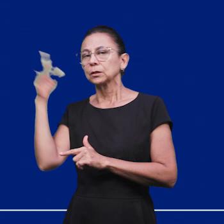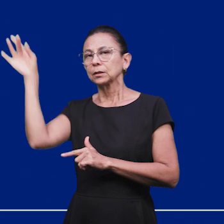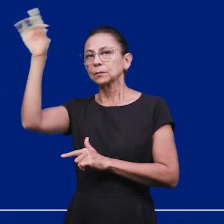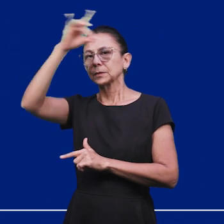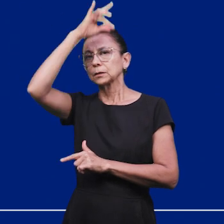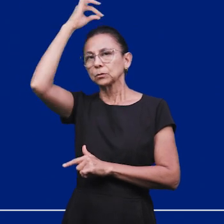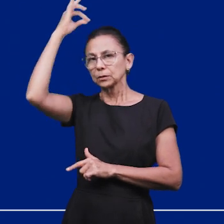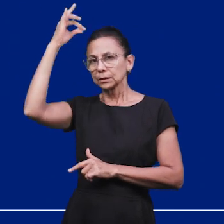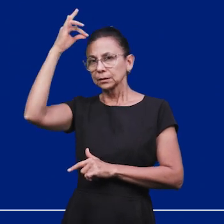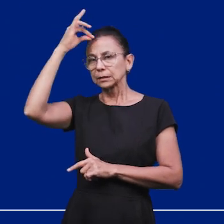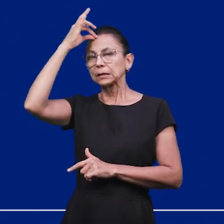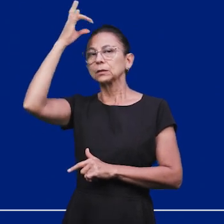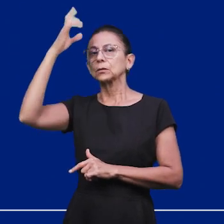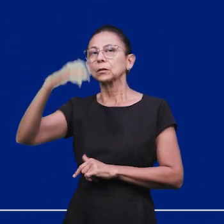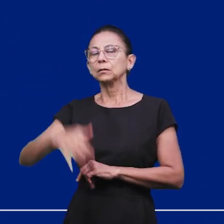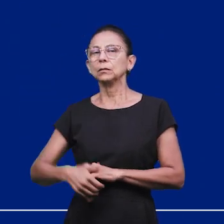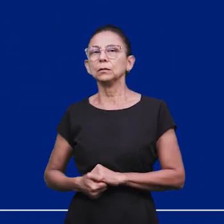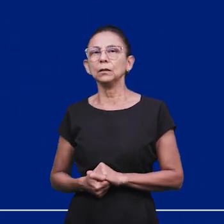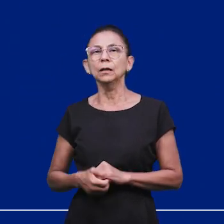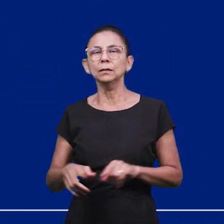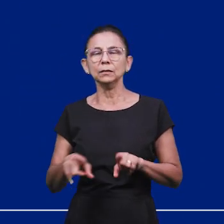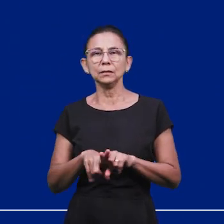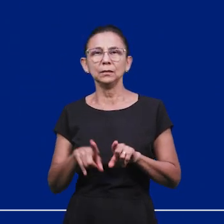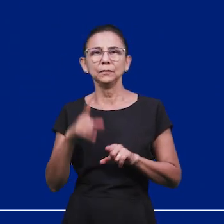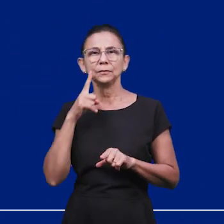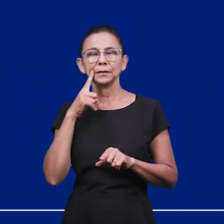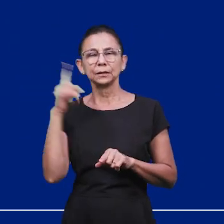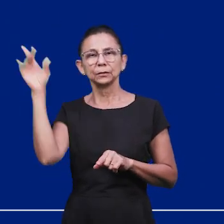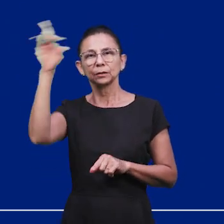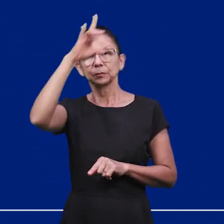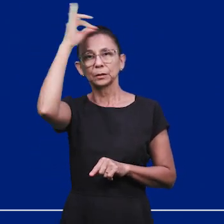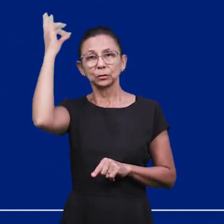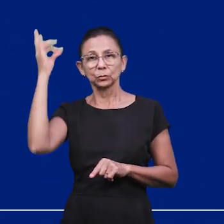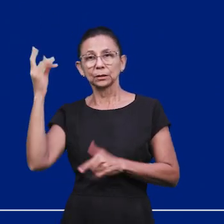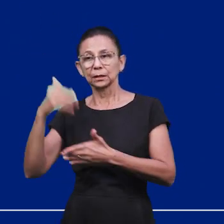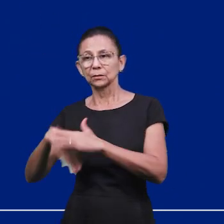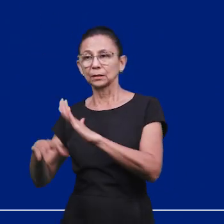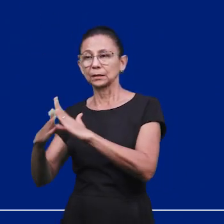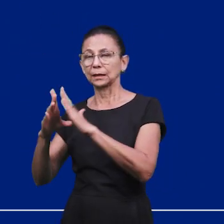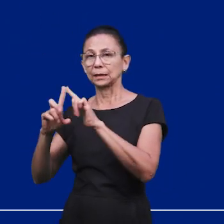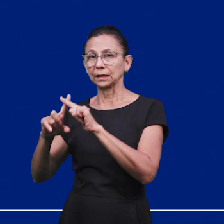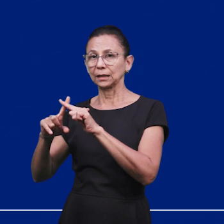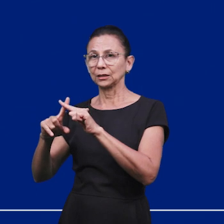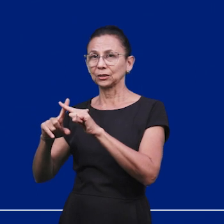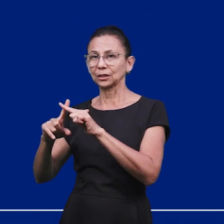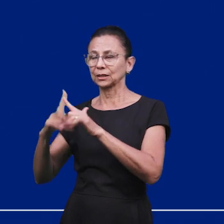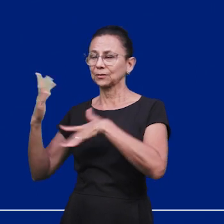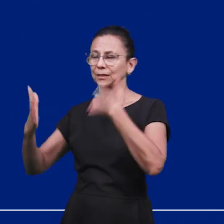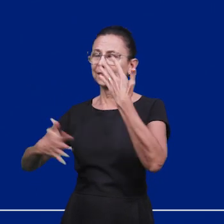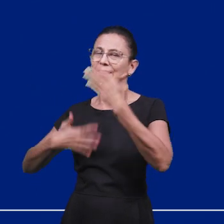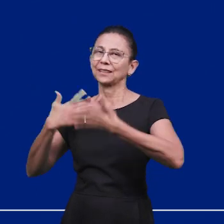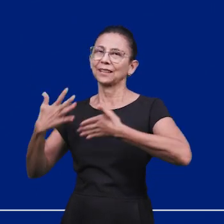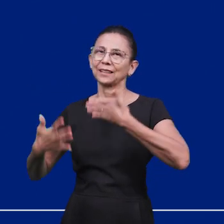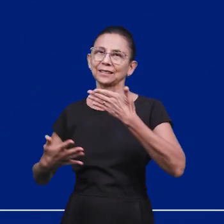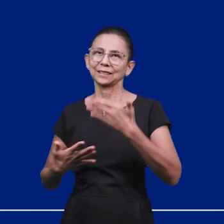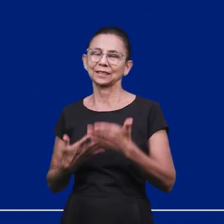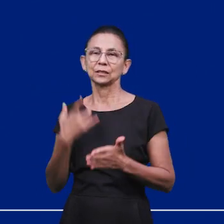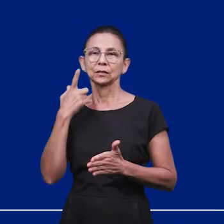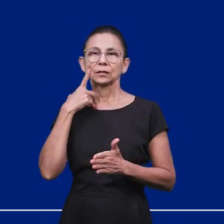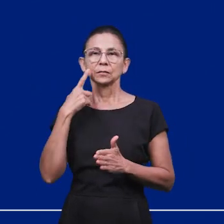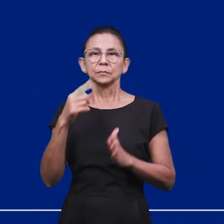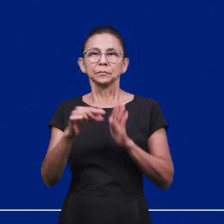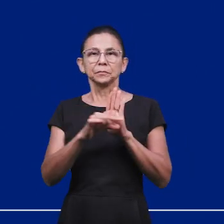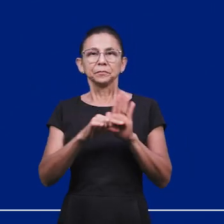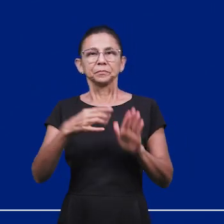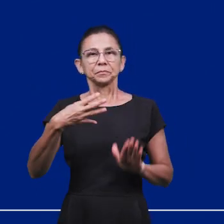Espírito Santo, como referido no verso 2, e a alegria do Espírito Santo na vida da igreja fiel, que é